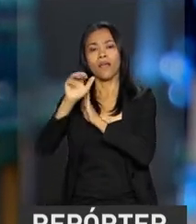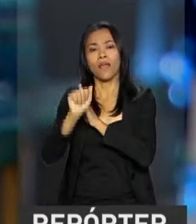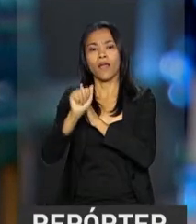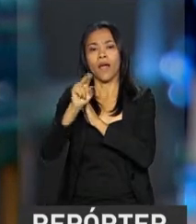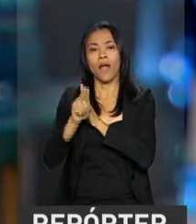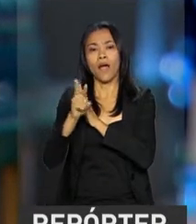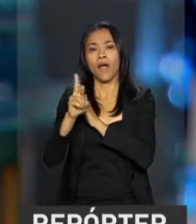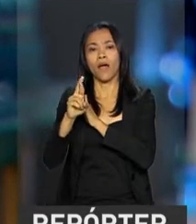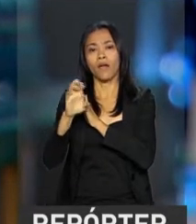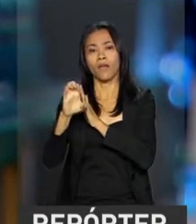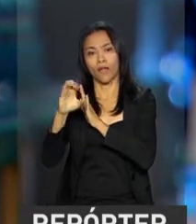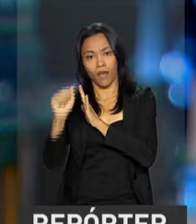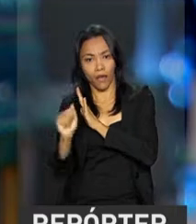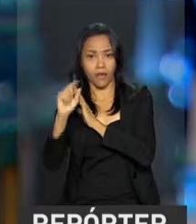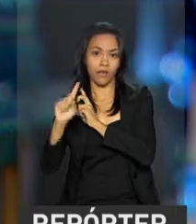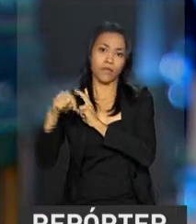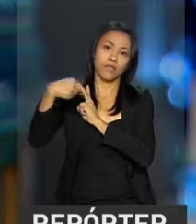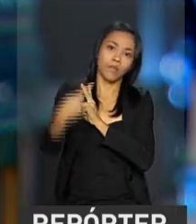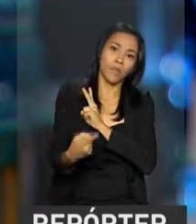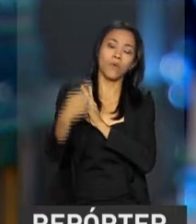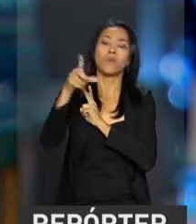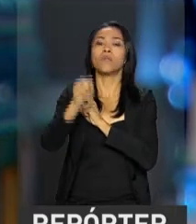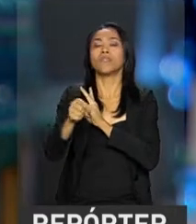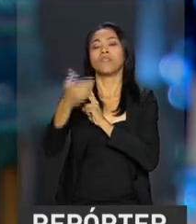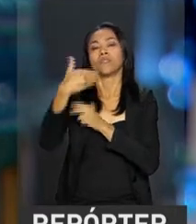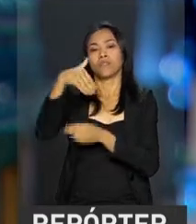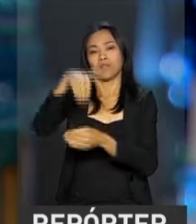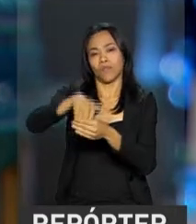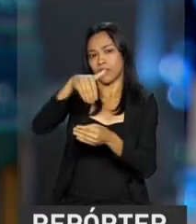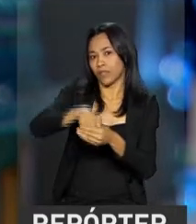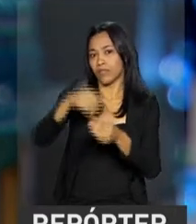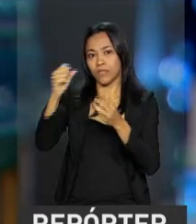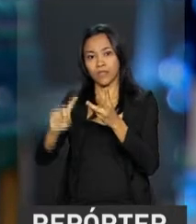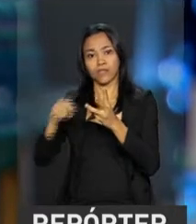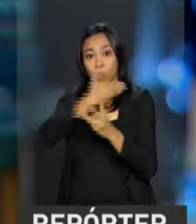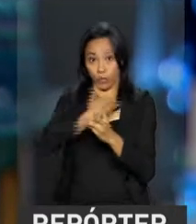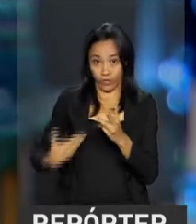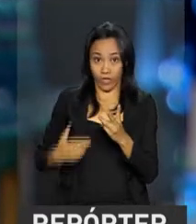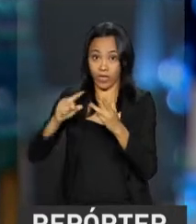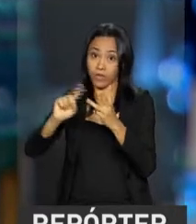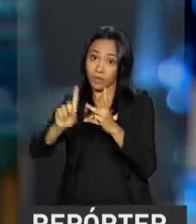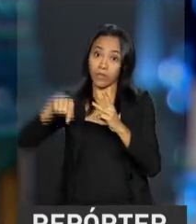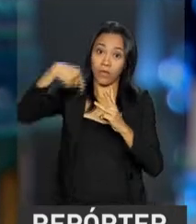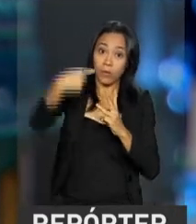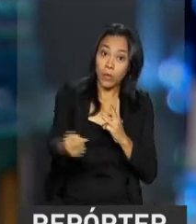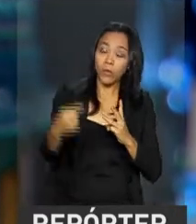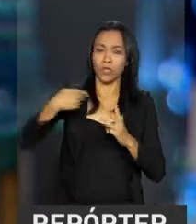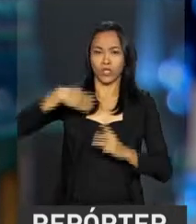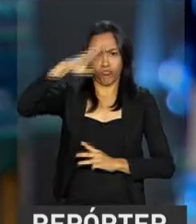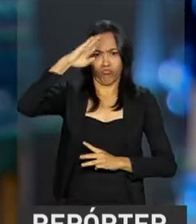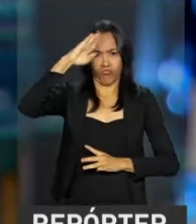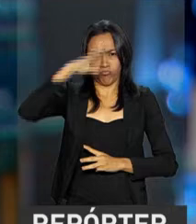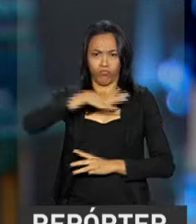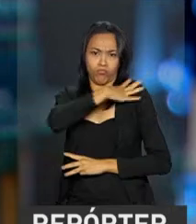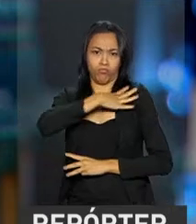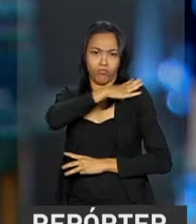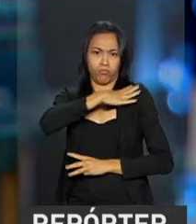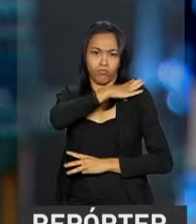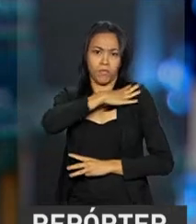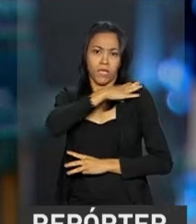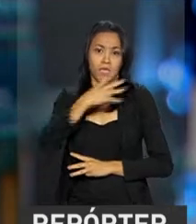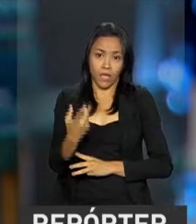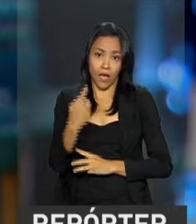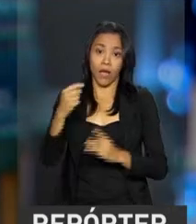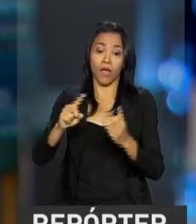passando pela república passando por períodos com uma ditadura militar mil e à